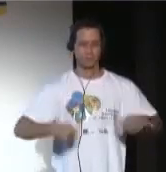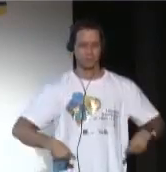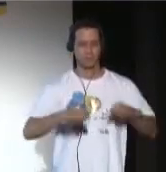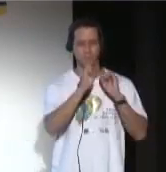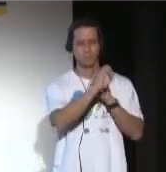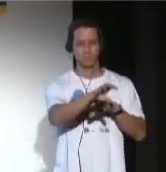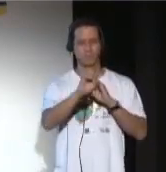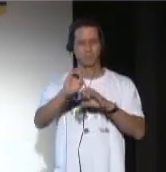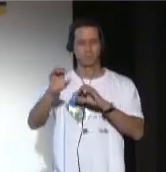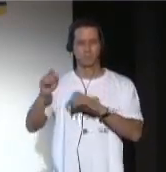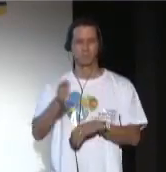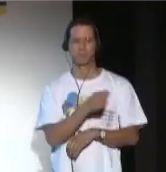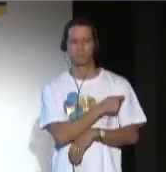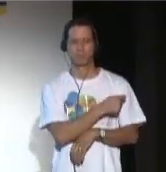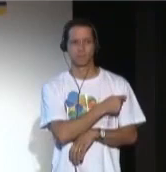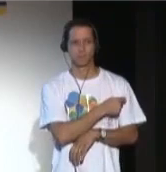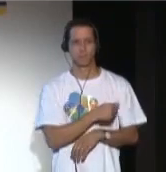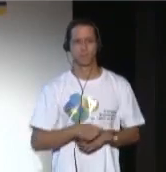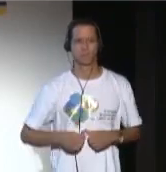alunos.